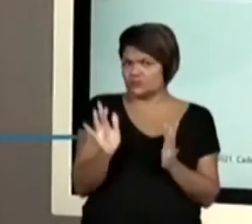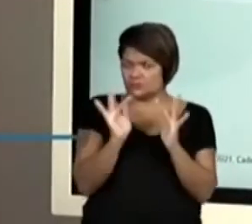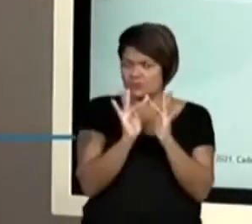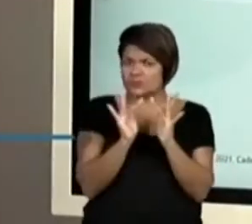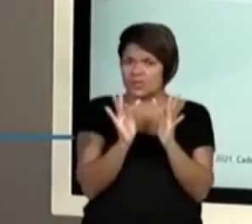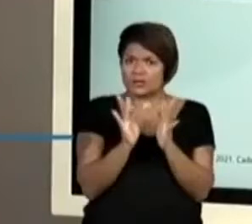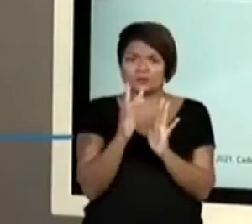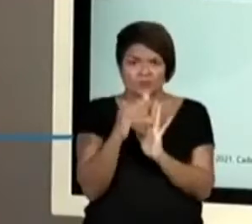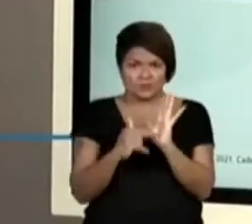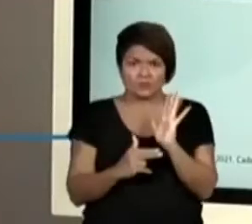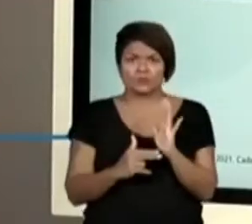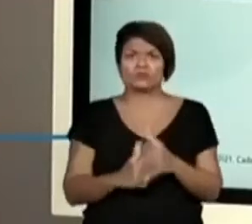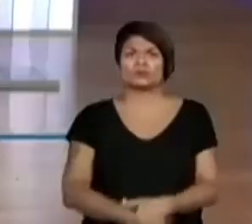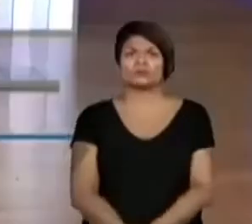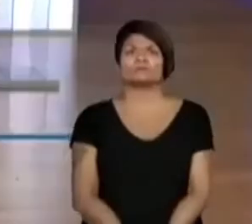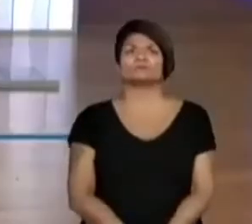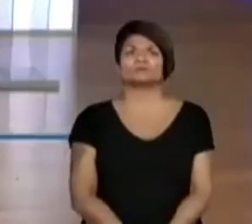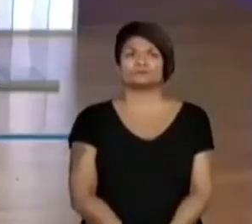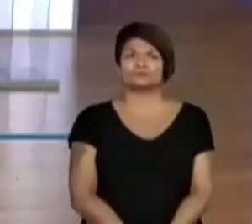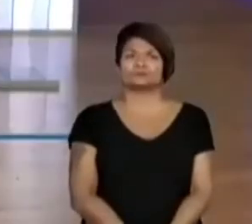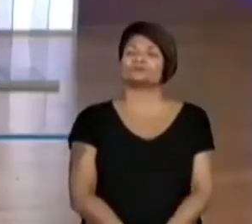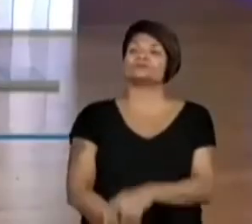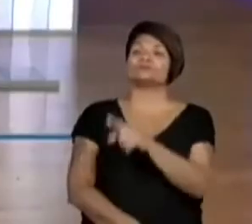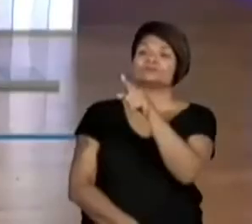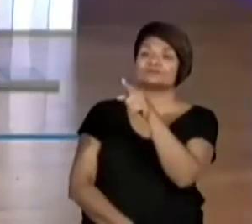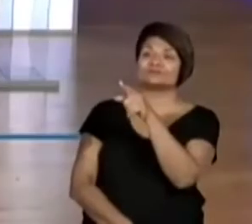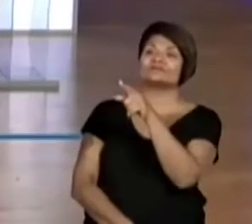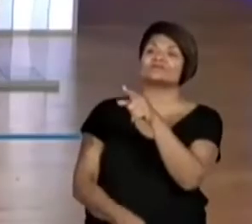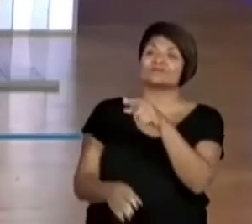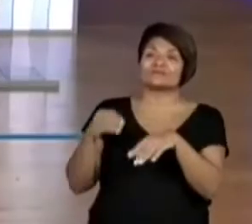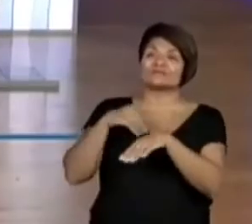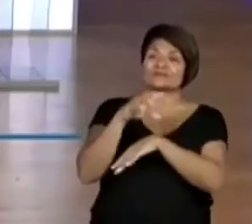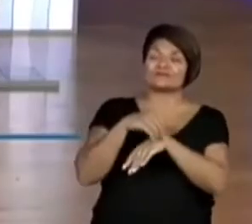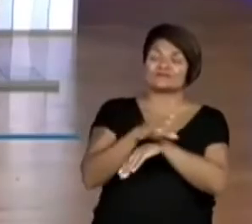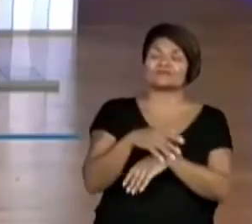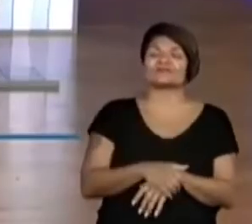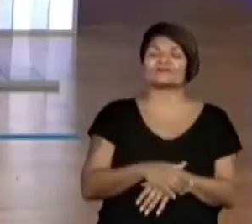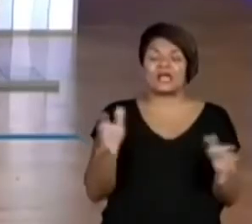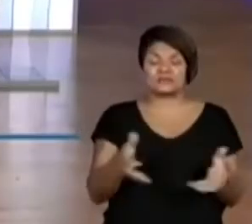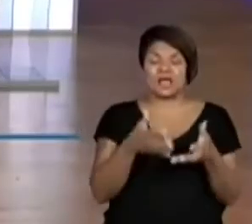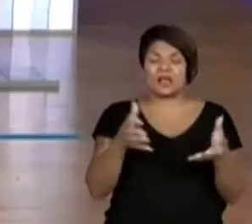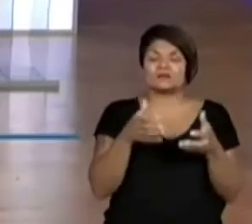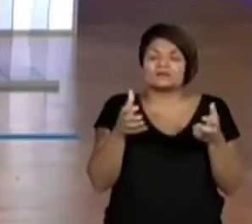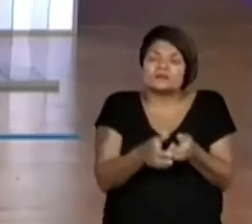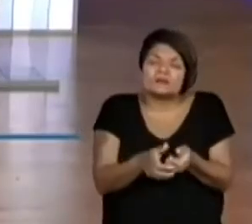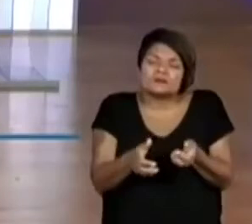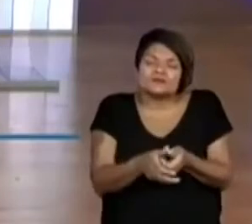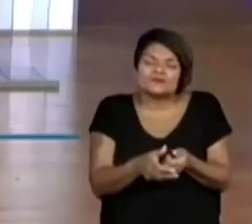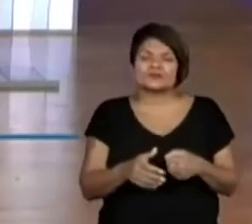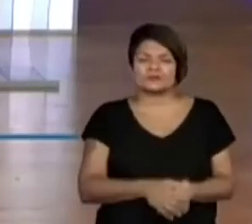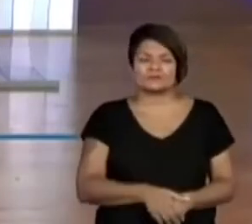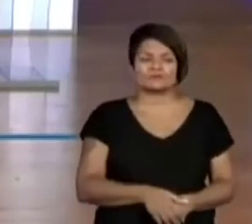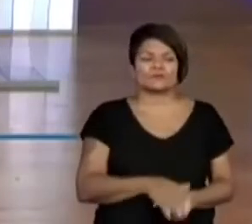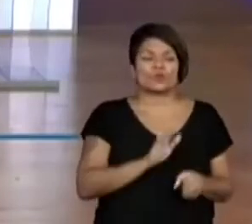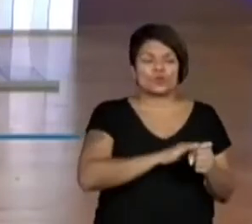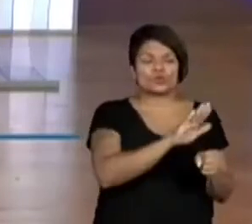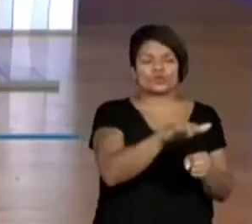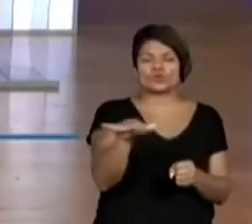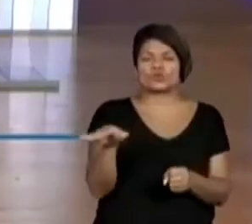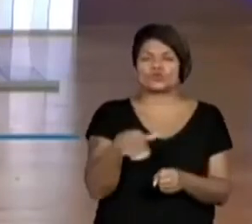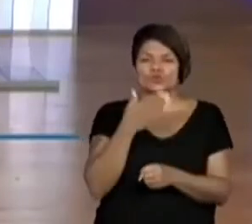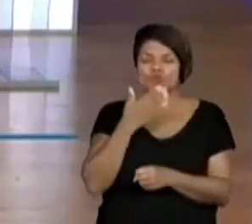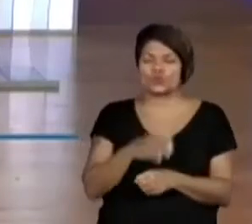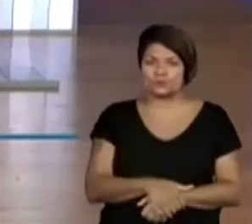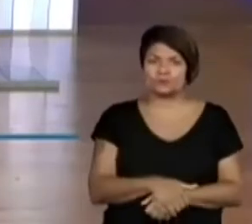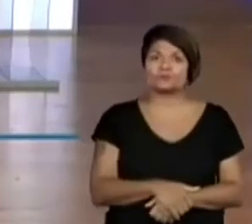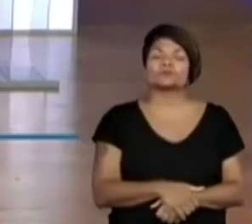com a leitura? O que vocês acham? Ah, deram outras sugestões. Ó, salada, saladinha, unido, unité. O que mais? Lá